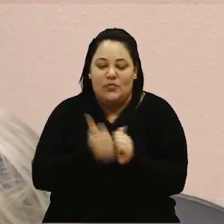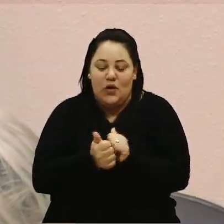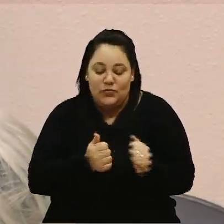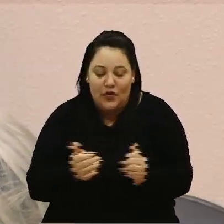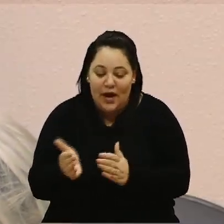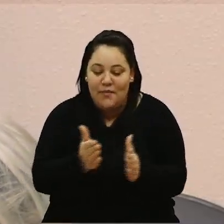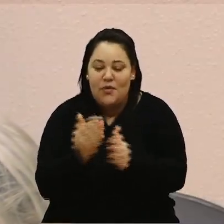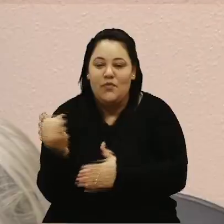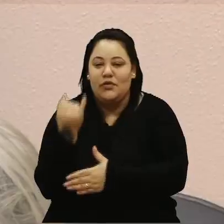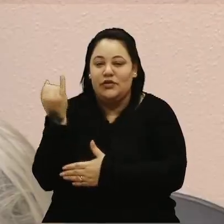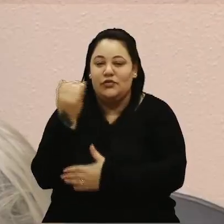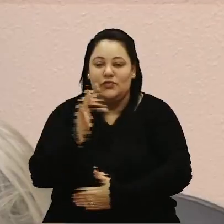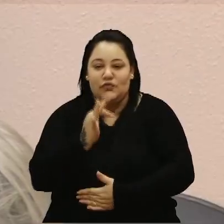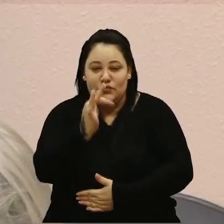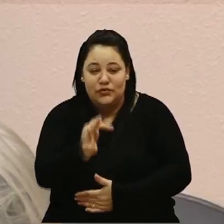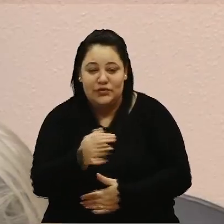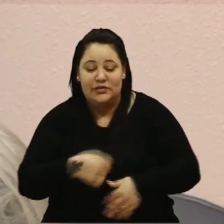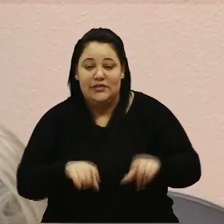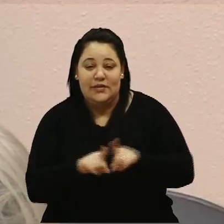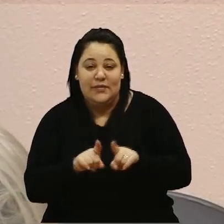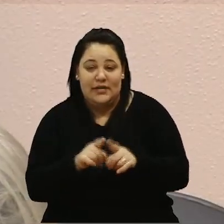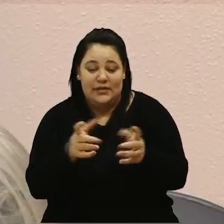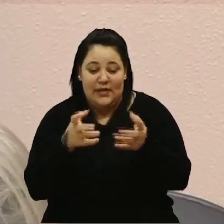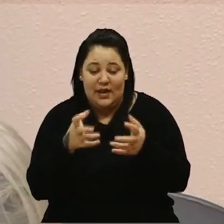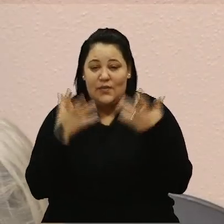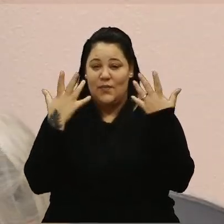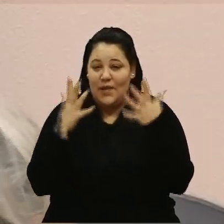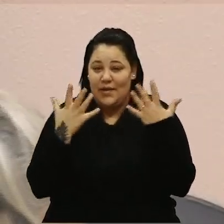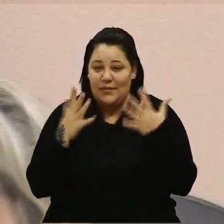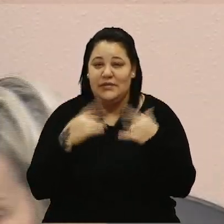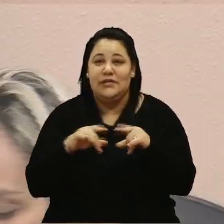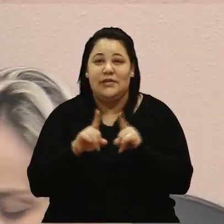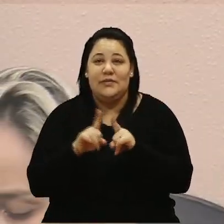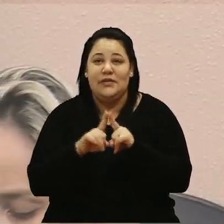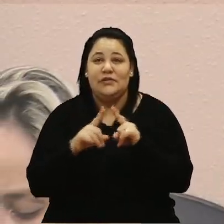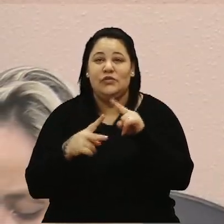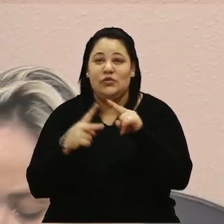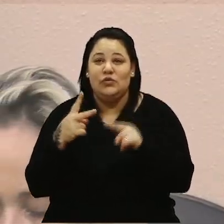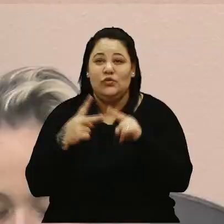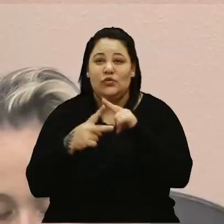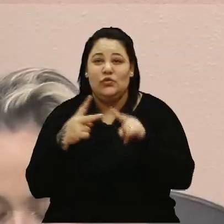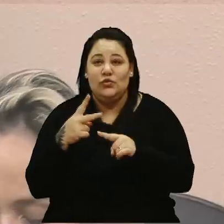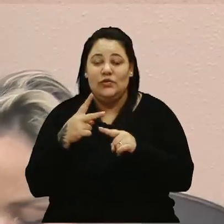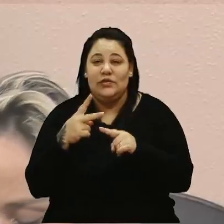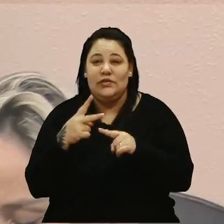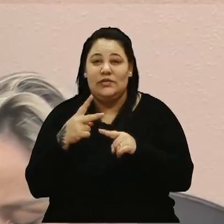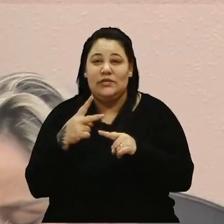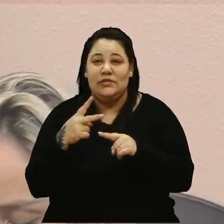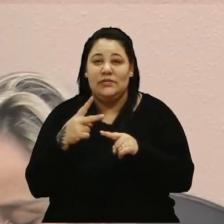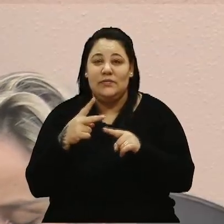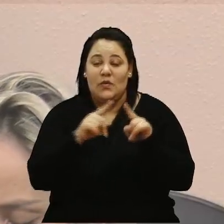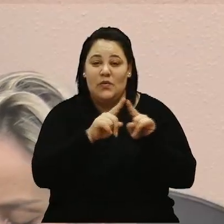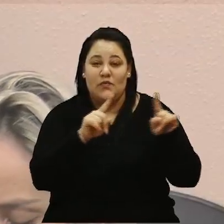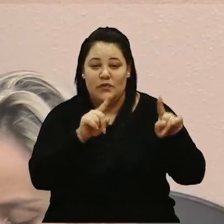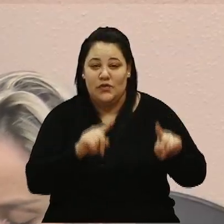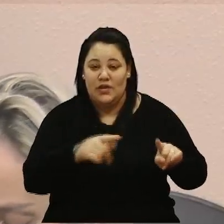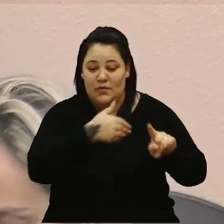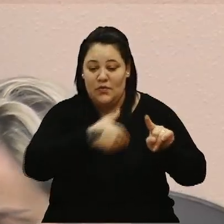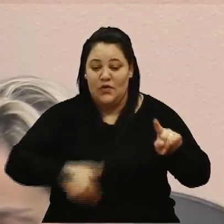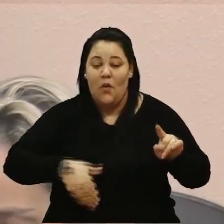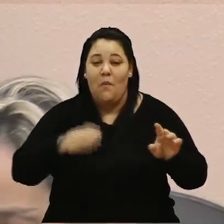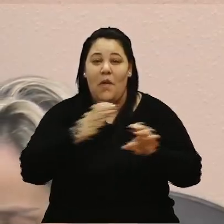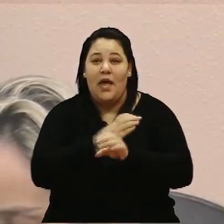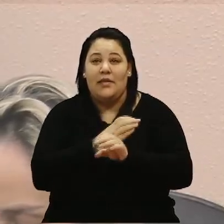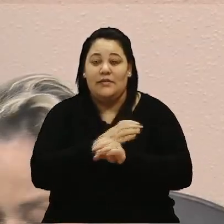futuro. Também quero parabenizar 2 servidoras aqui dessa casa que completam, aqui no